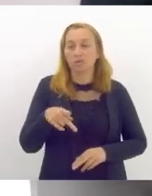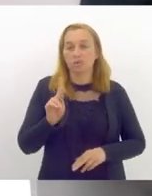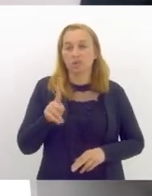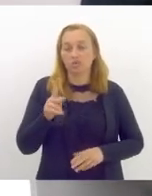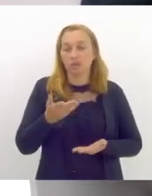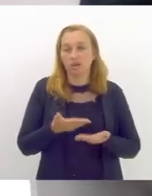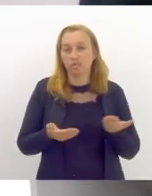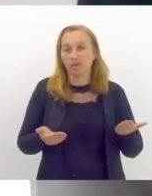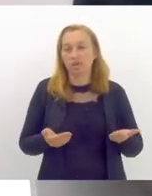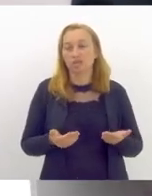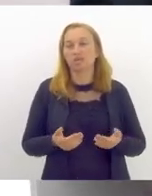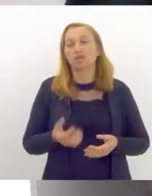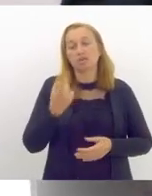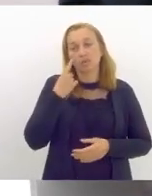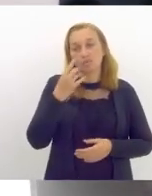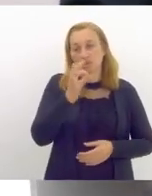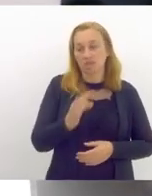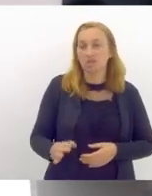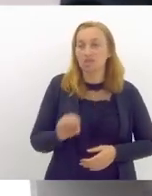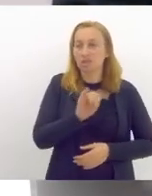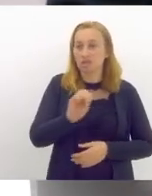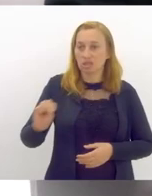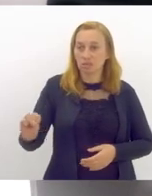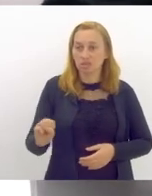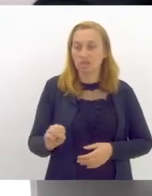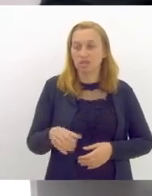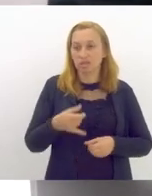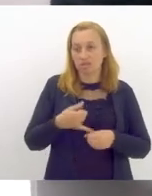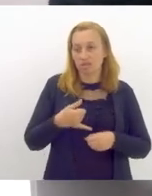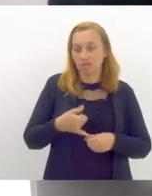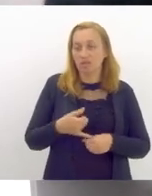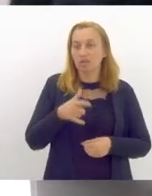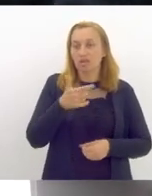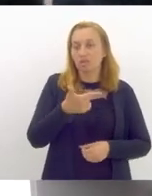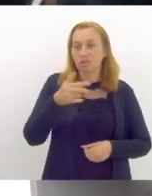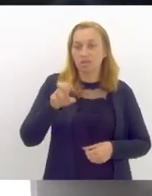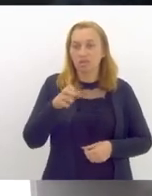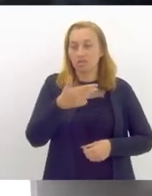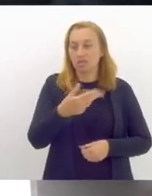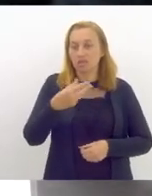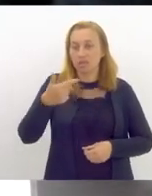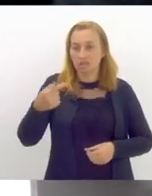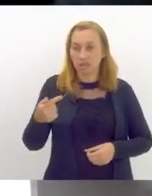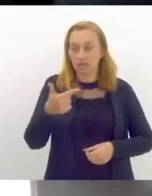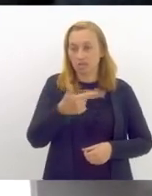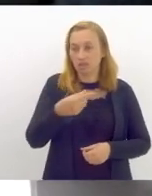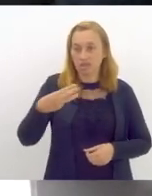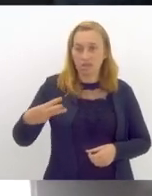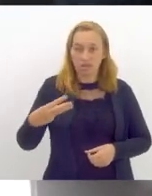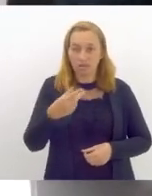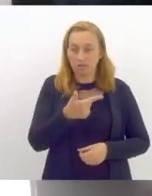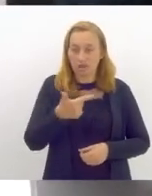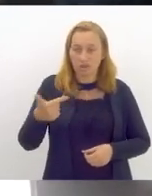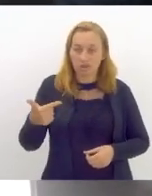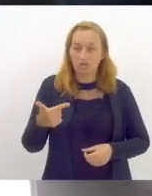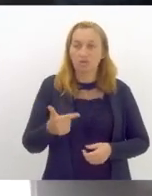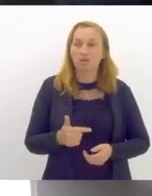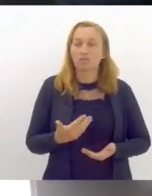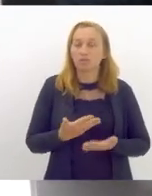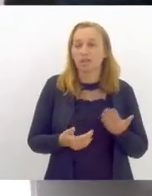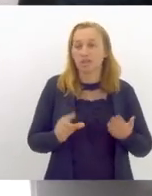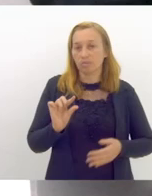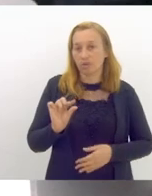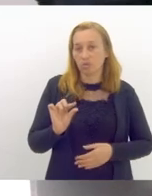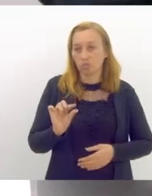reajustar um percentual de ICMS do a gasolina 2527-2322 perder